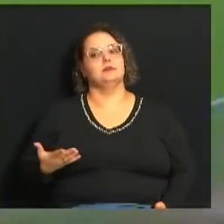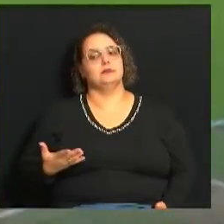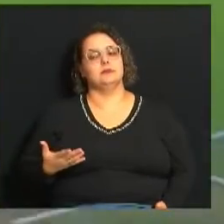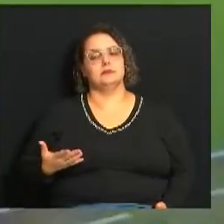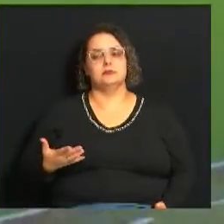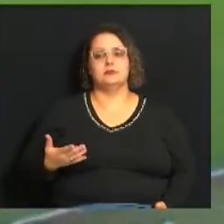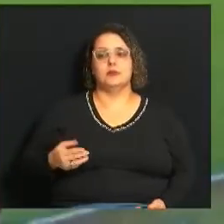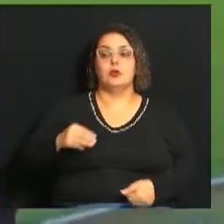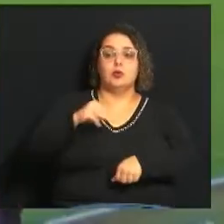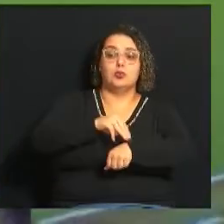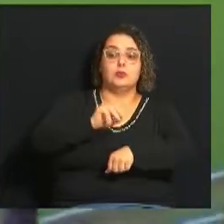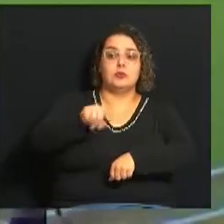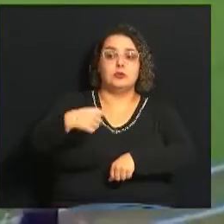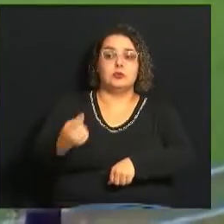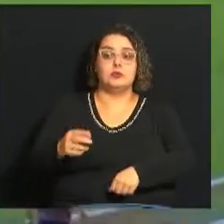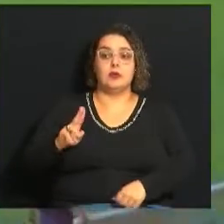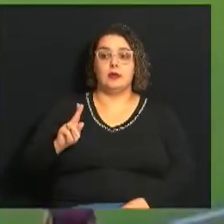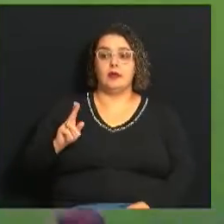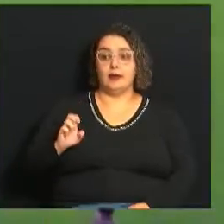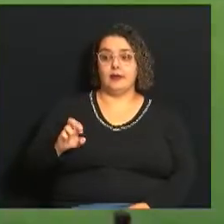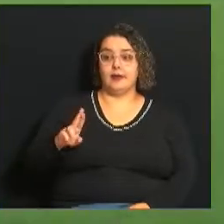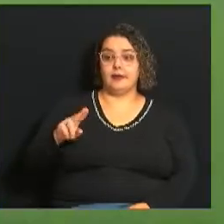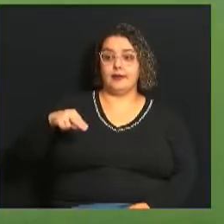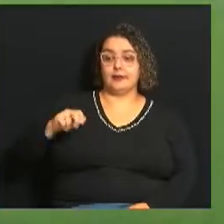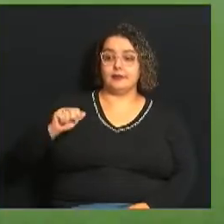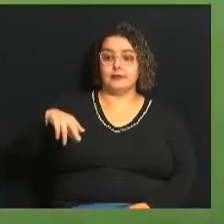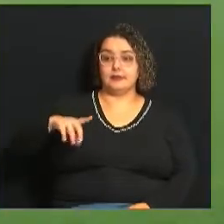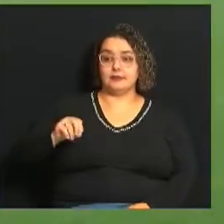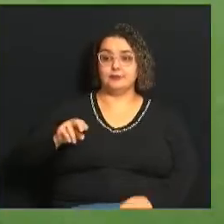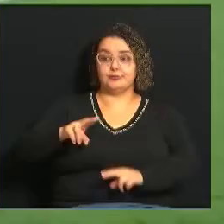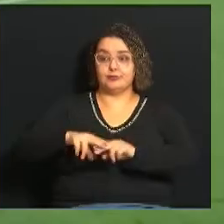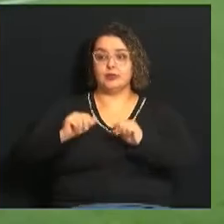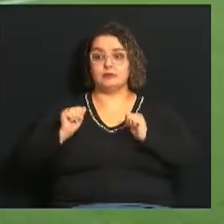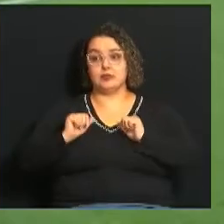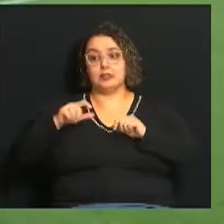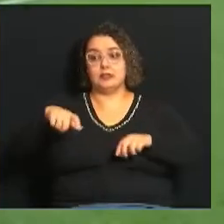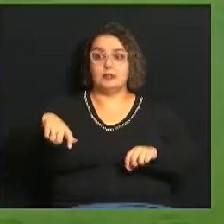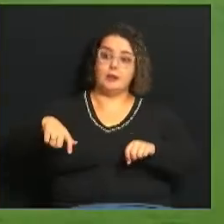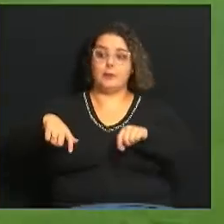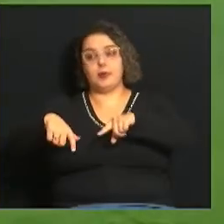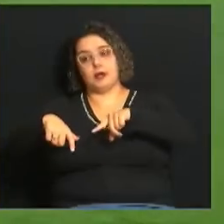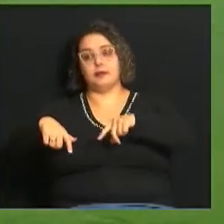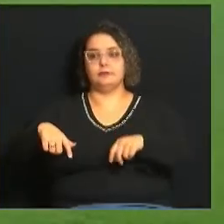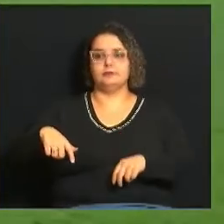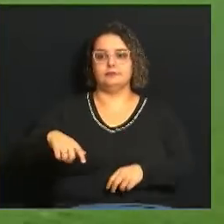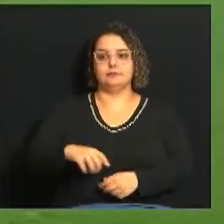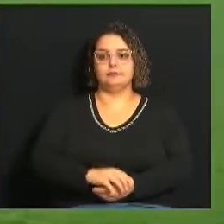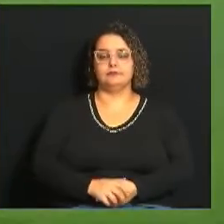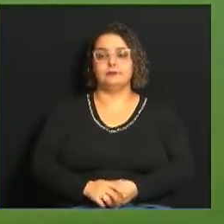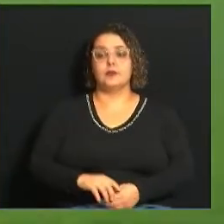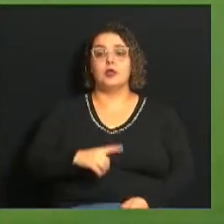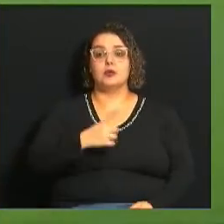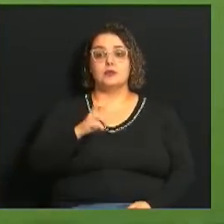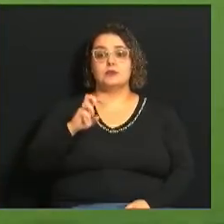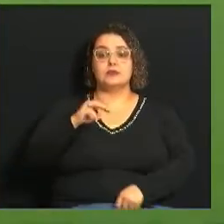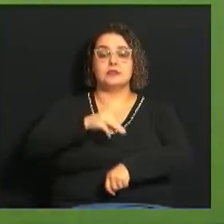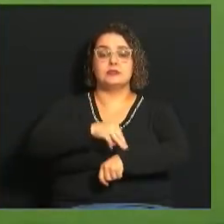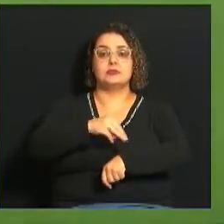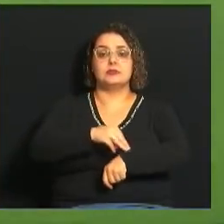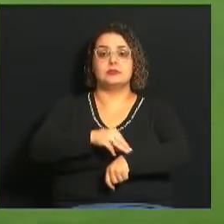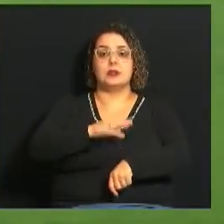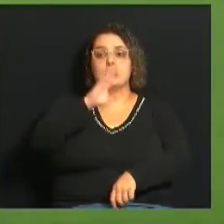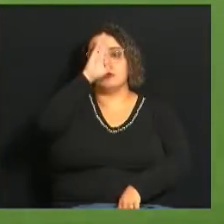minuto seguinte, Hernando saiu do banco de reservas e tentou de cabeça. Aos 15 minutos, a